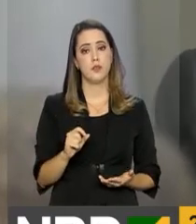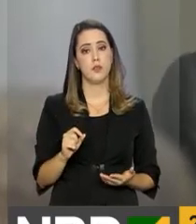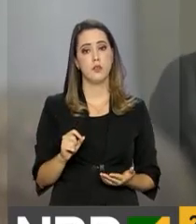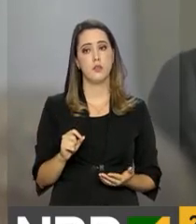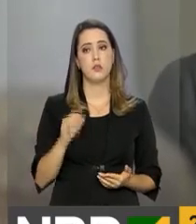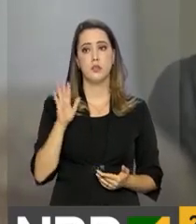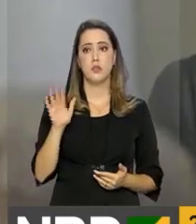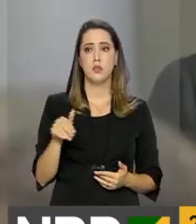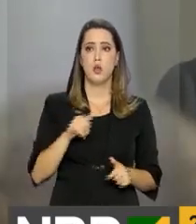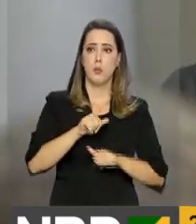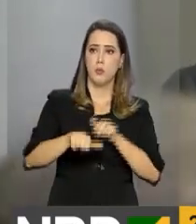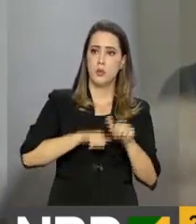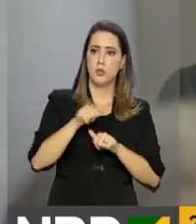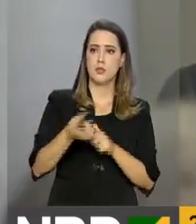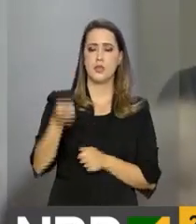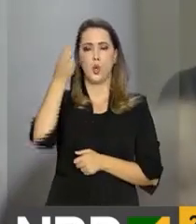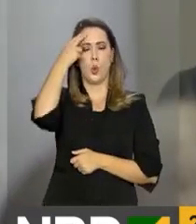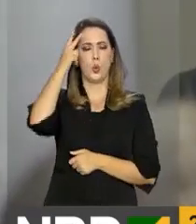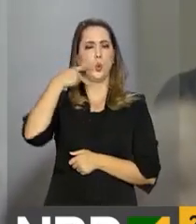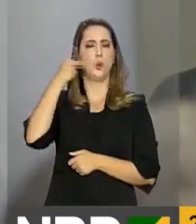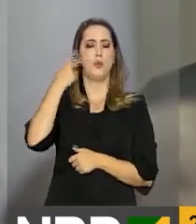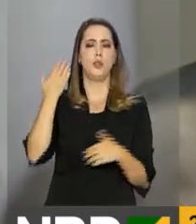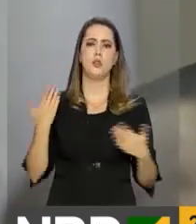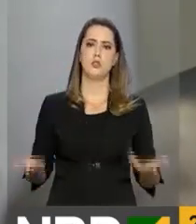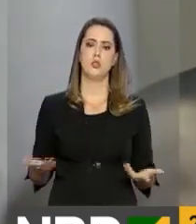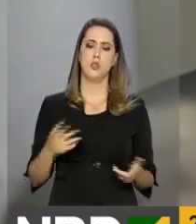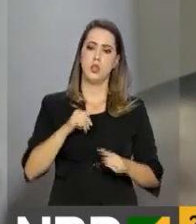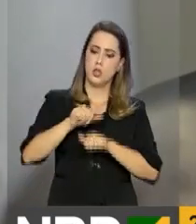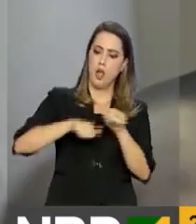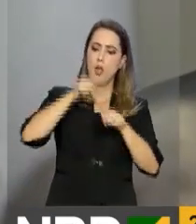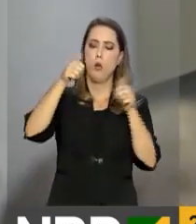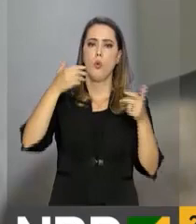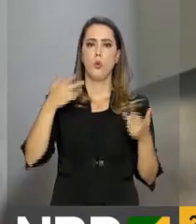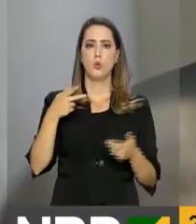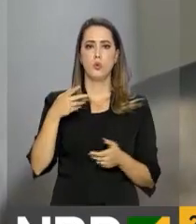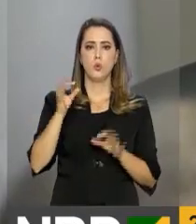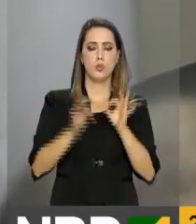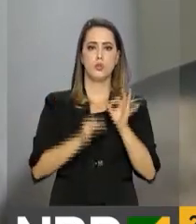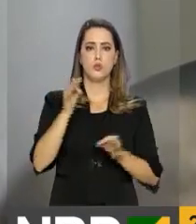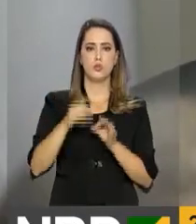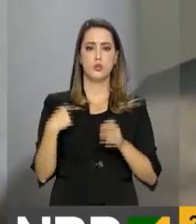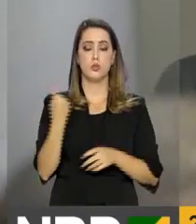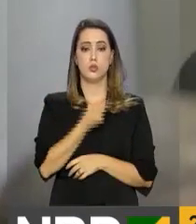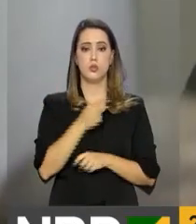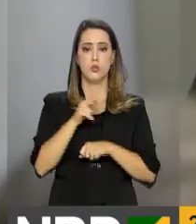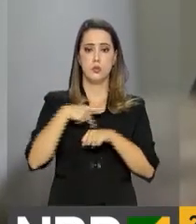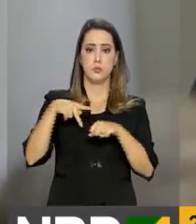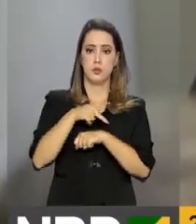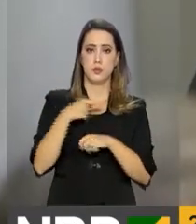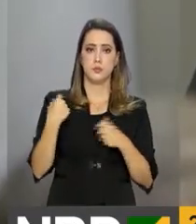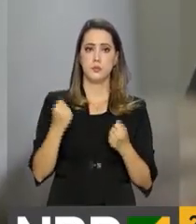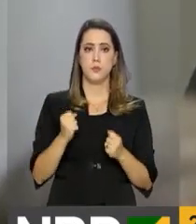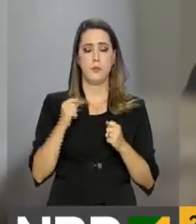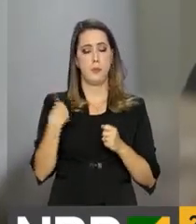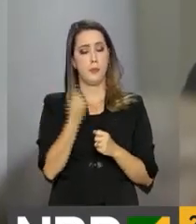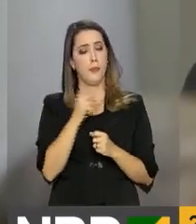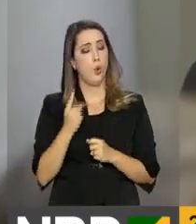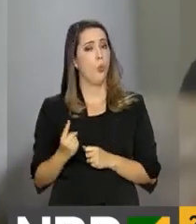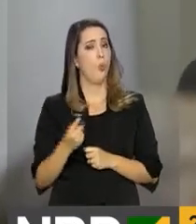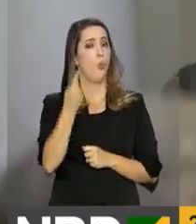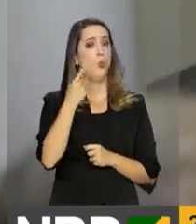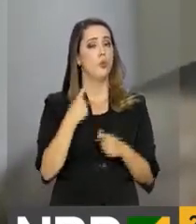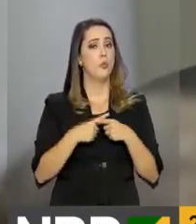pregar muito a mudança da cultura política e da cultura jurídica no nosso país. Porque a única razão para a existência do